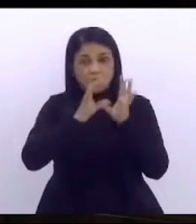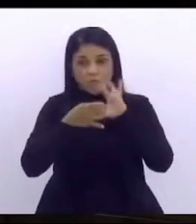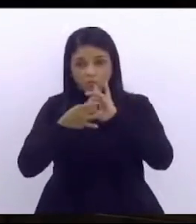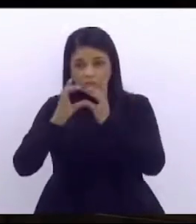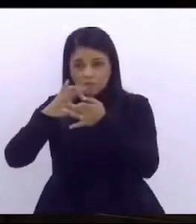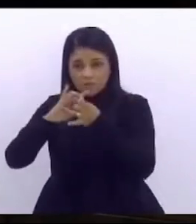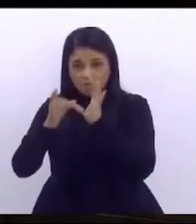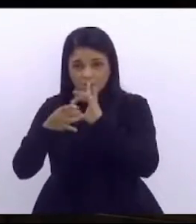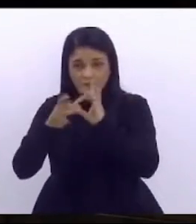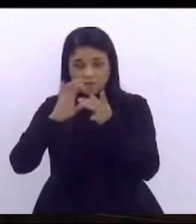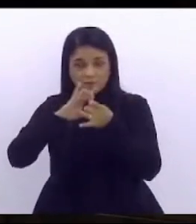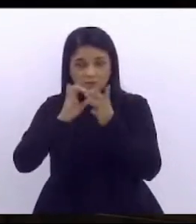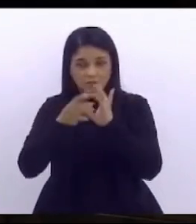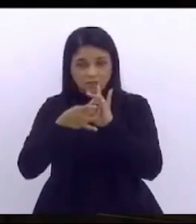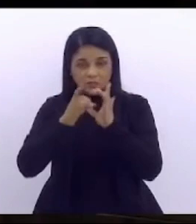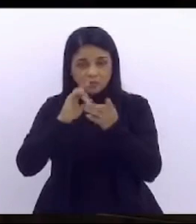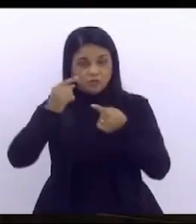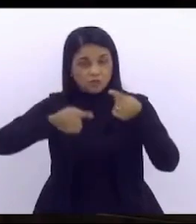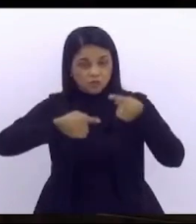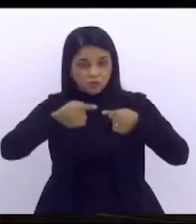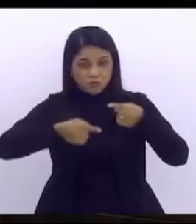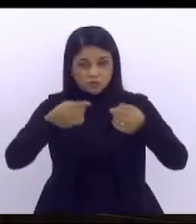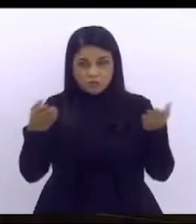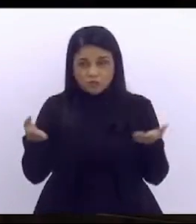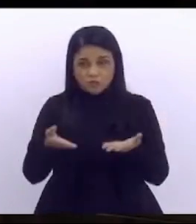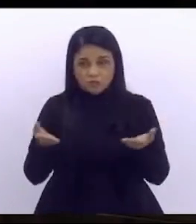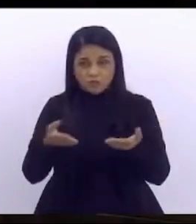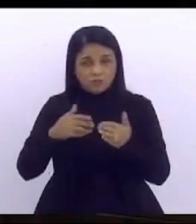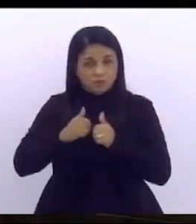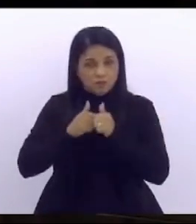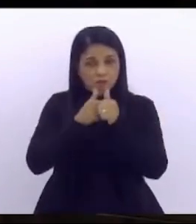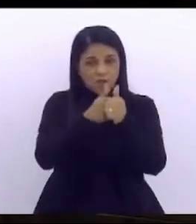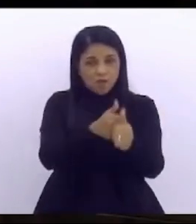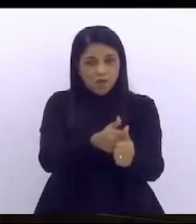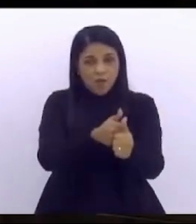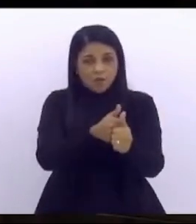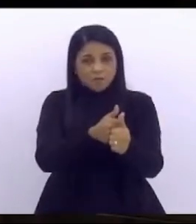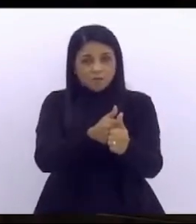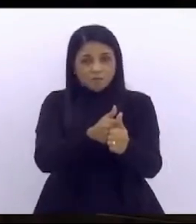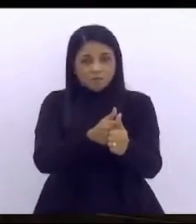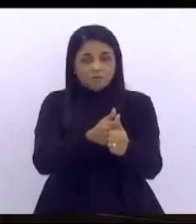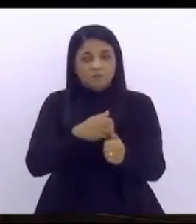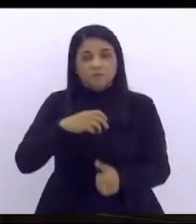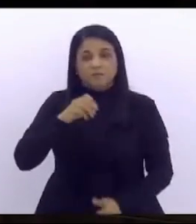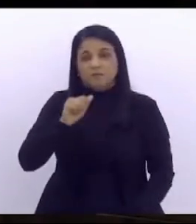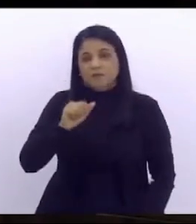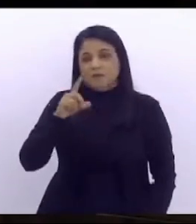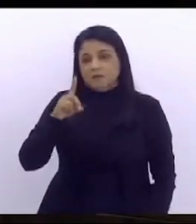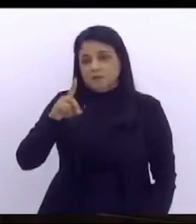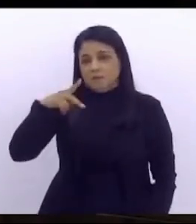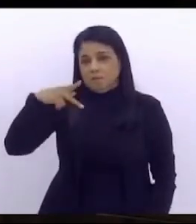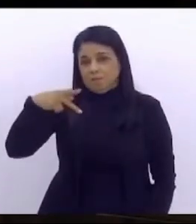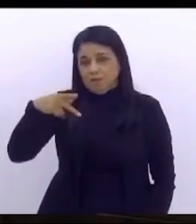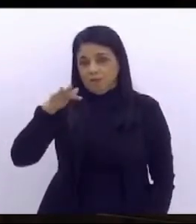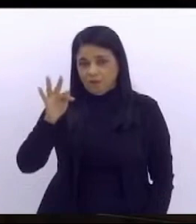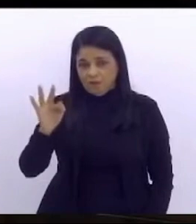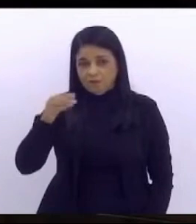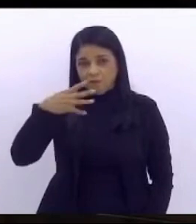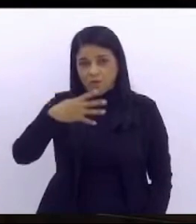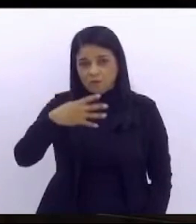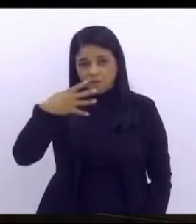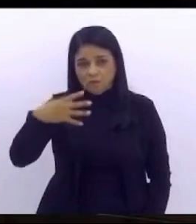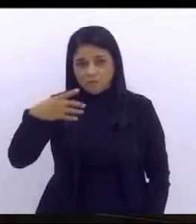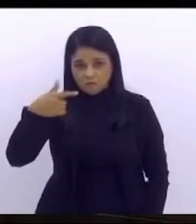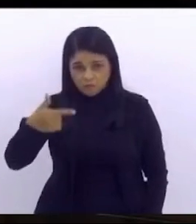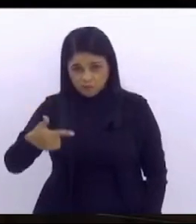que estamos tratando e, né, acompanhando, que é a questão da DPF 442. Hoje de manhã,